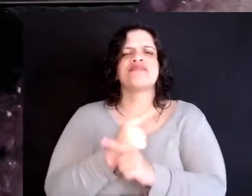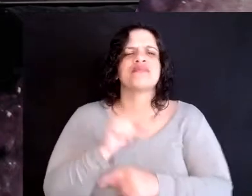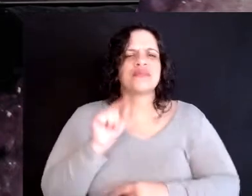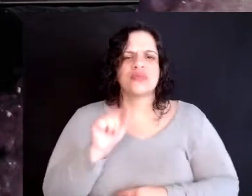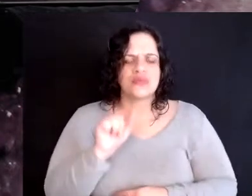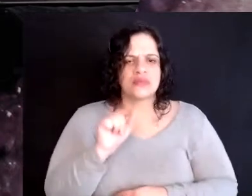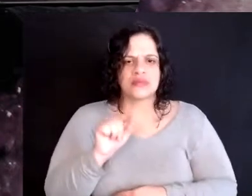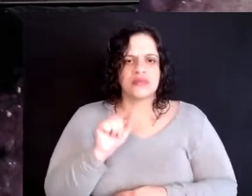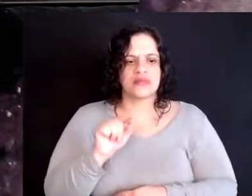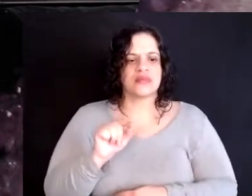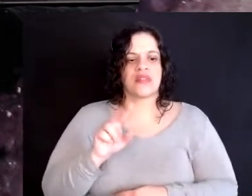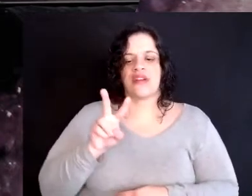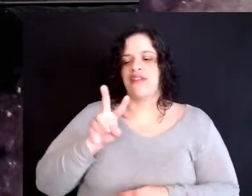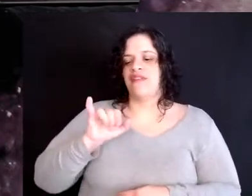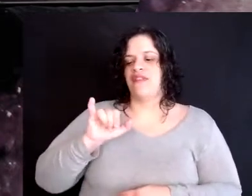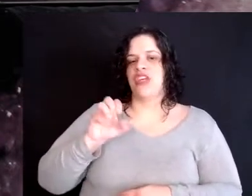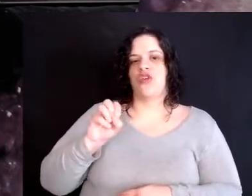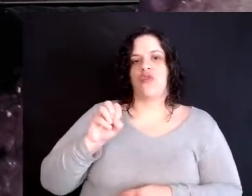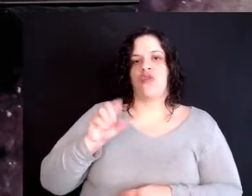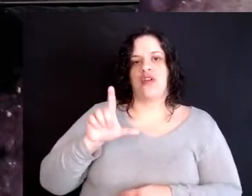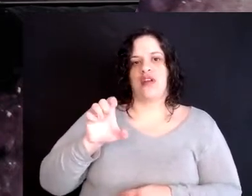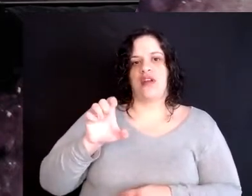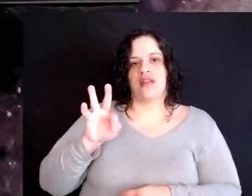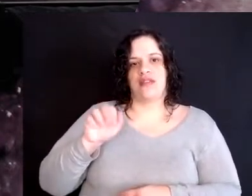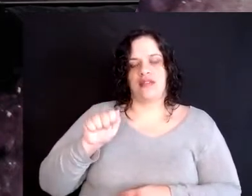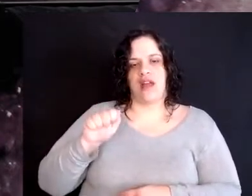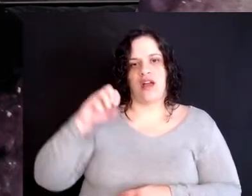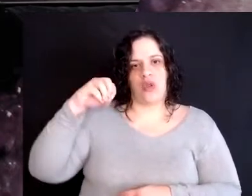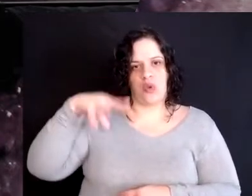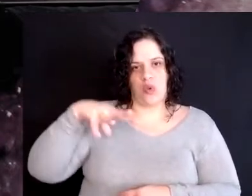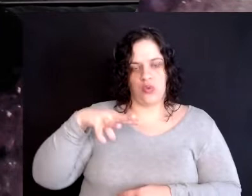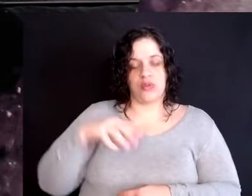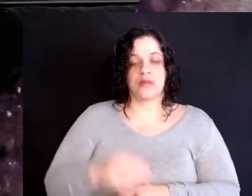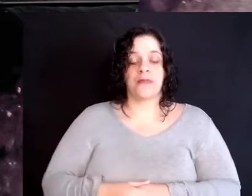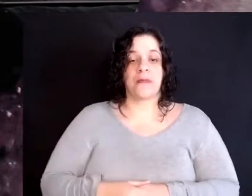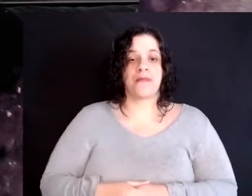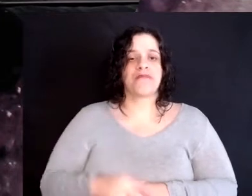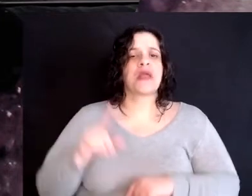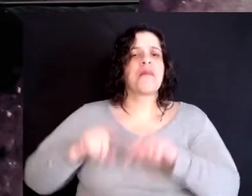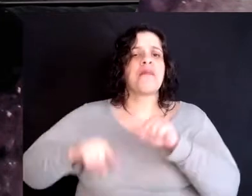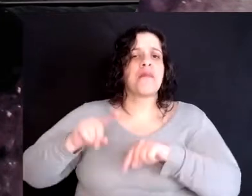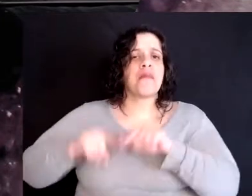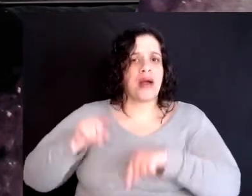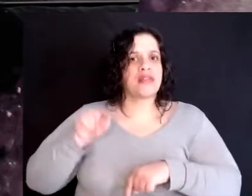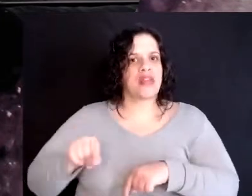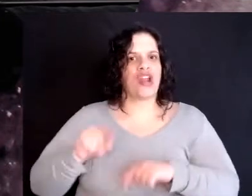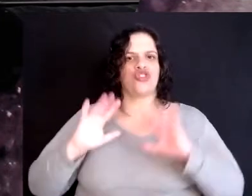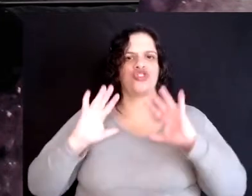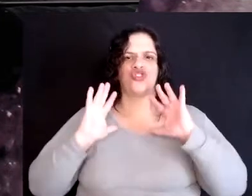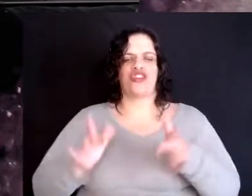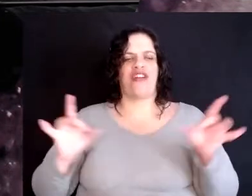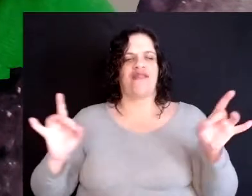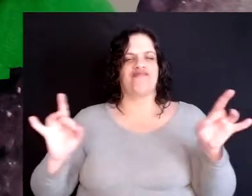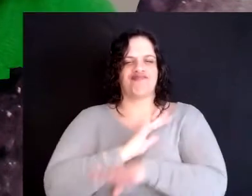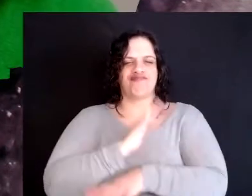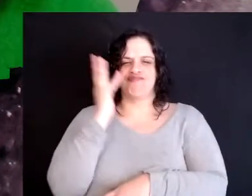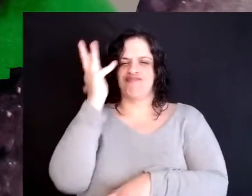então, Violeta Luz. A matéria já atingiu a sua